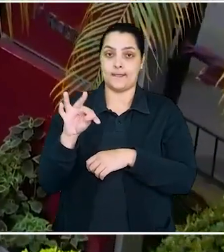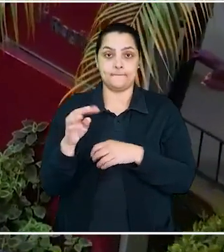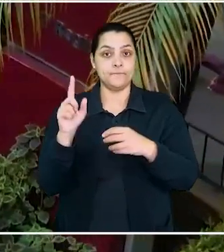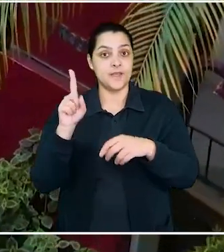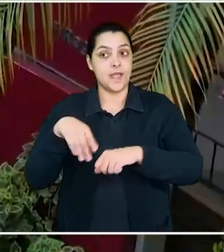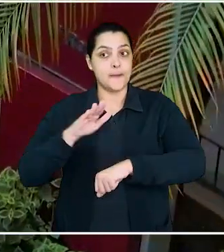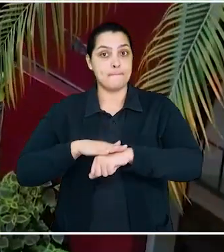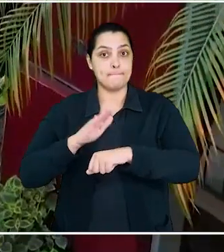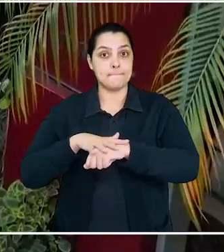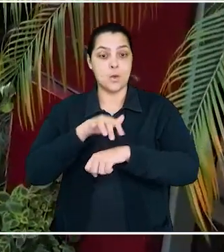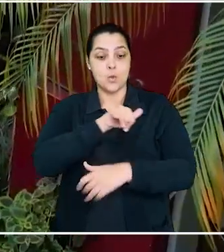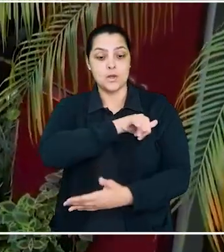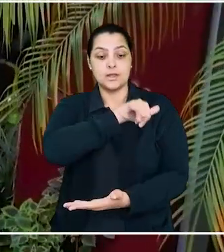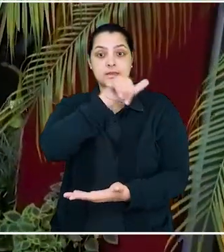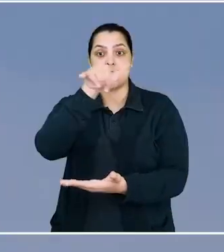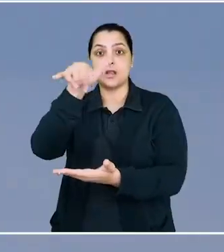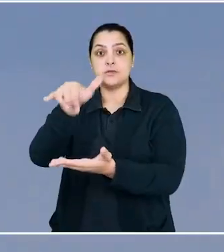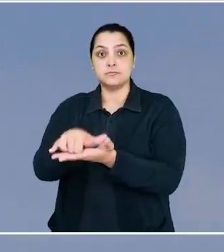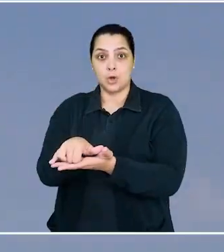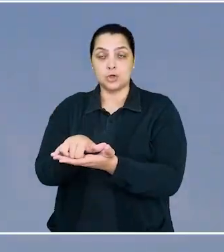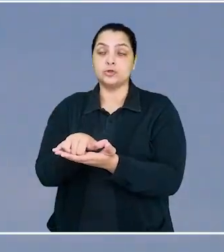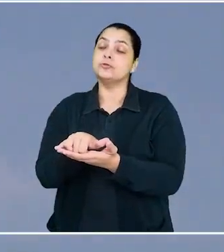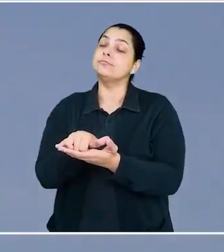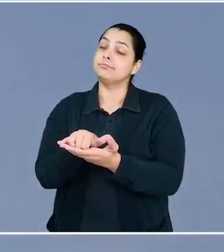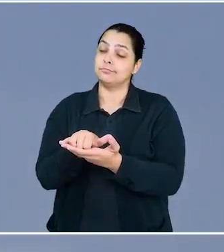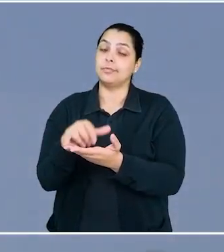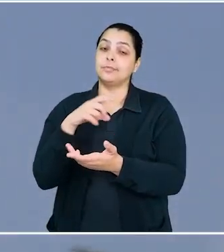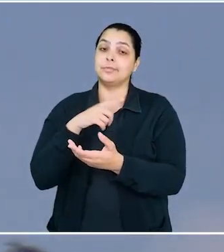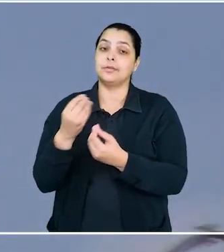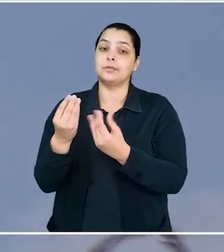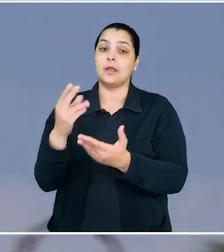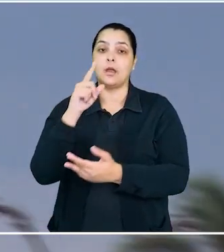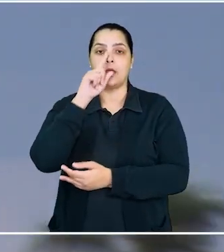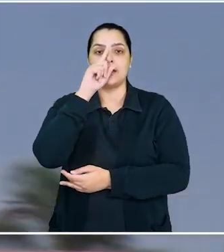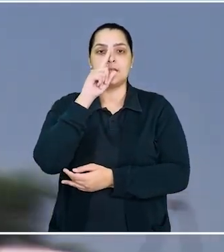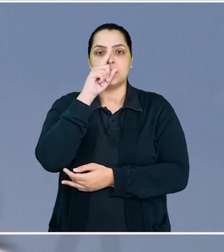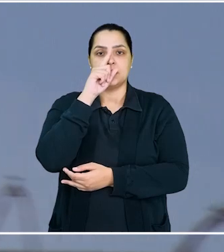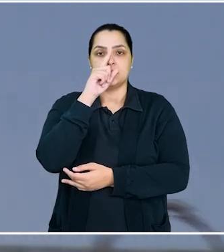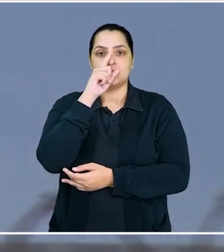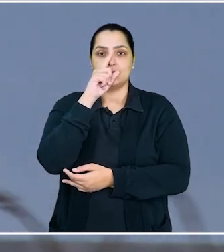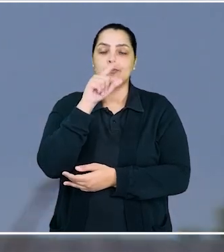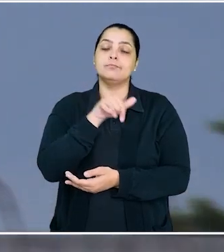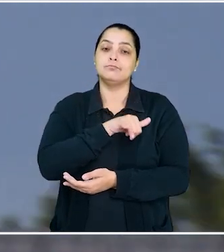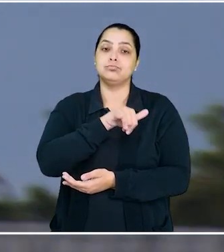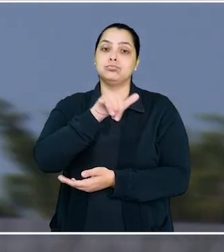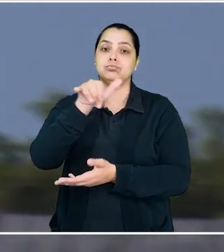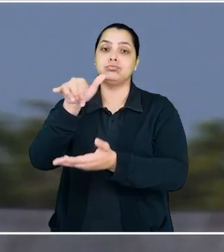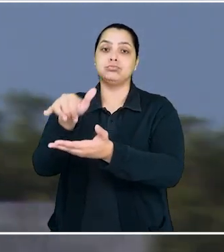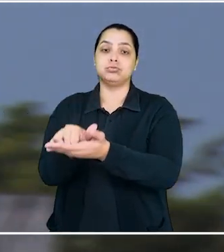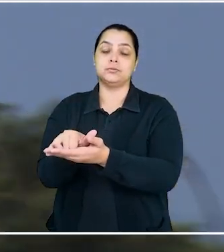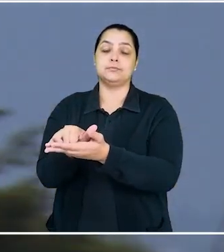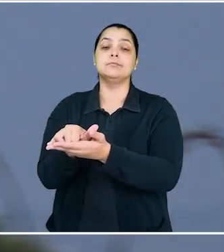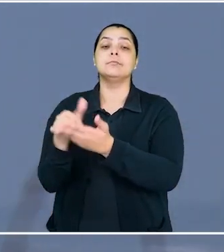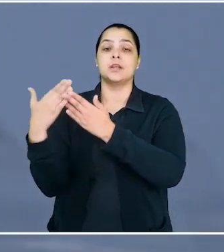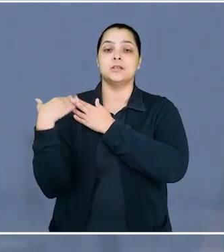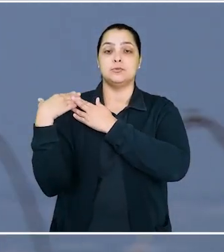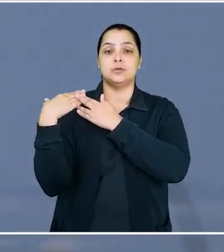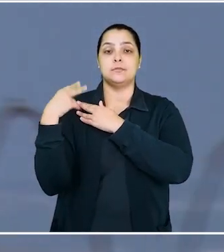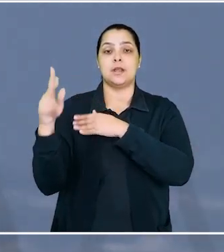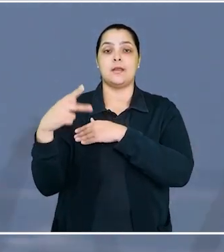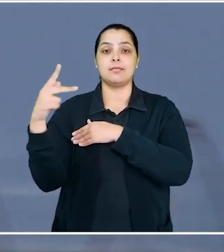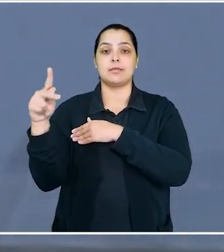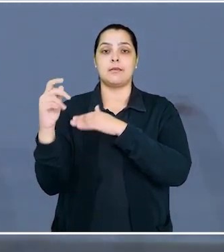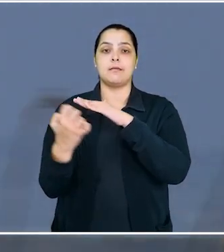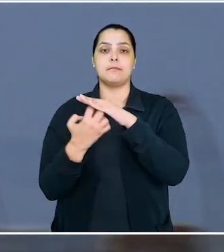fornecer transporte aéreo aos empregados, a petroleira assumiu a função de transportadora, o que acarreta a responsabilidade